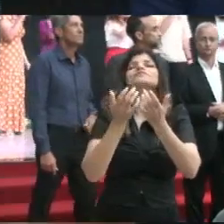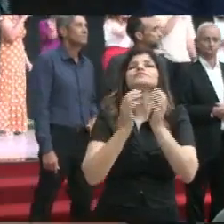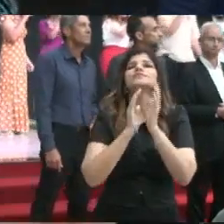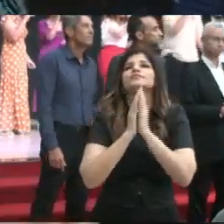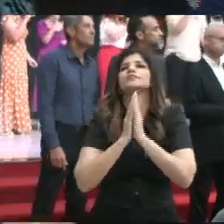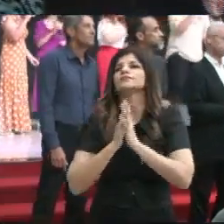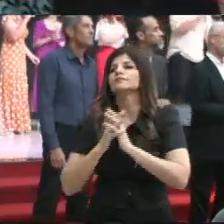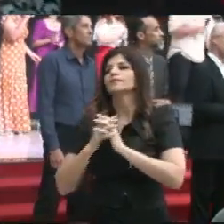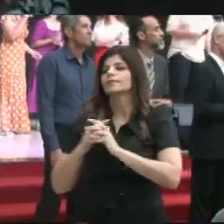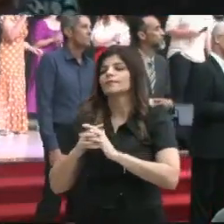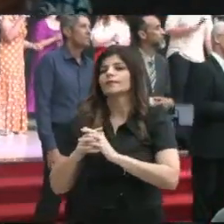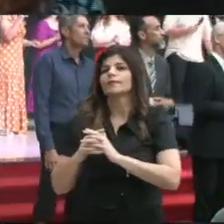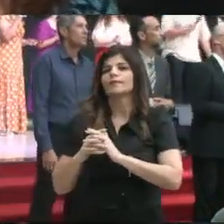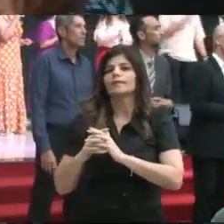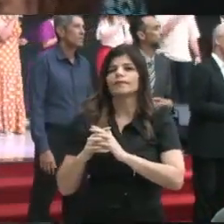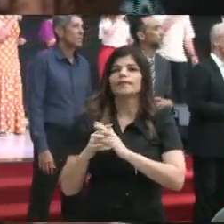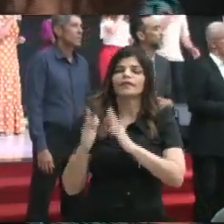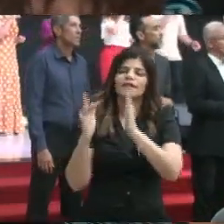seguir.